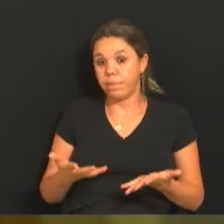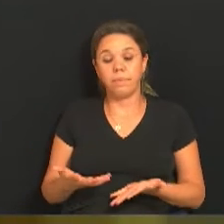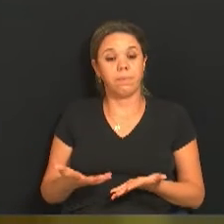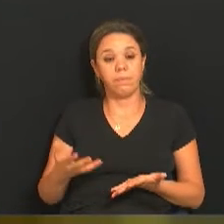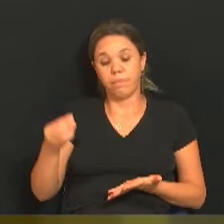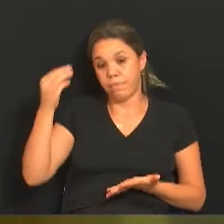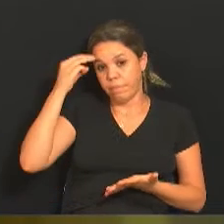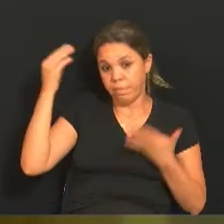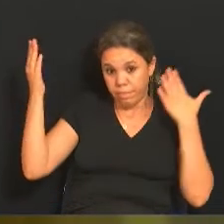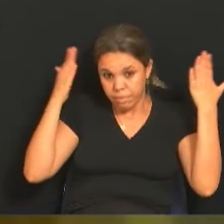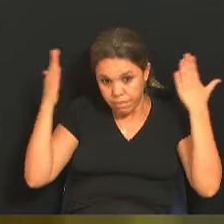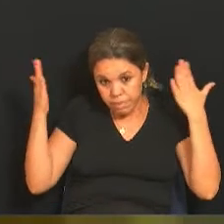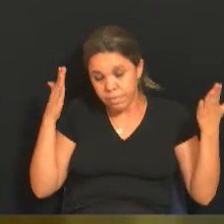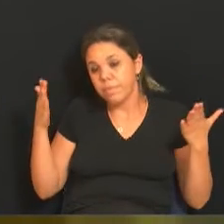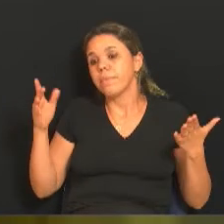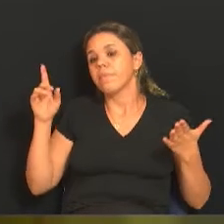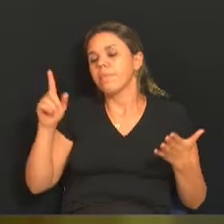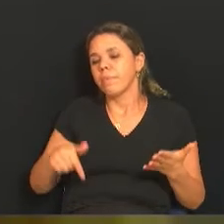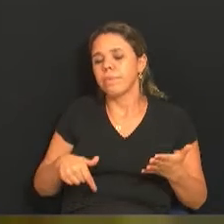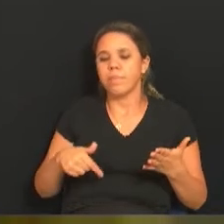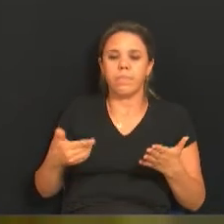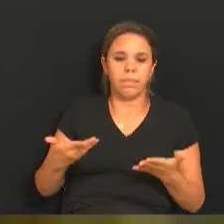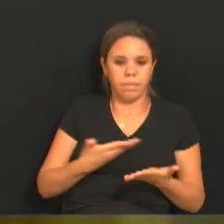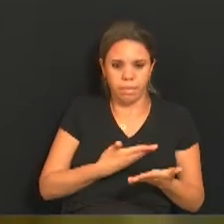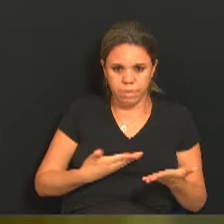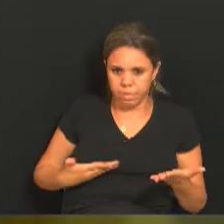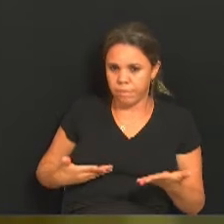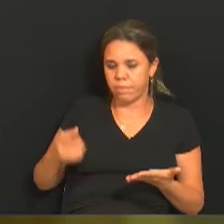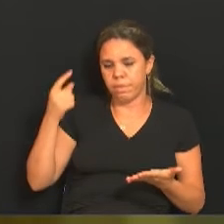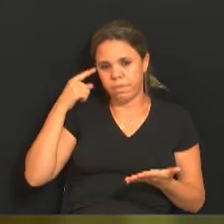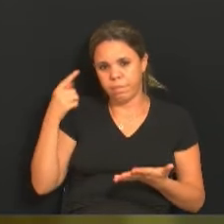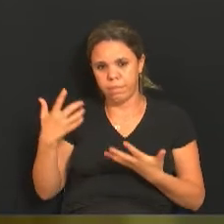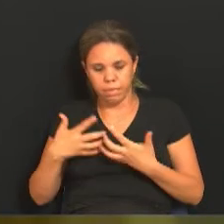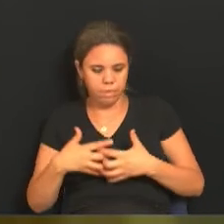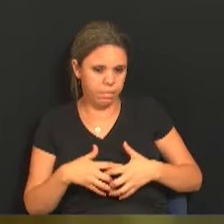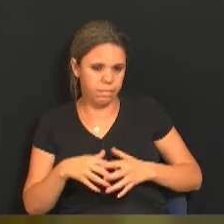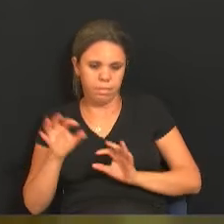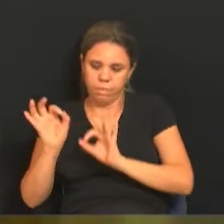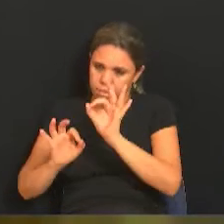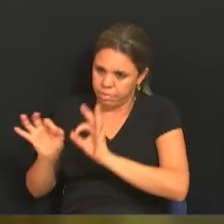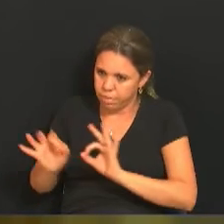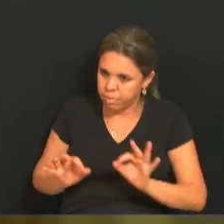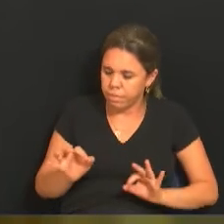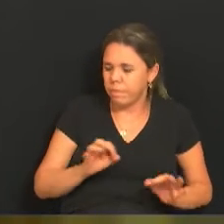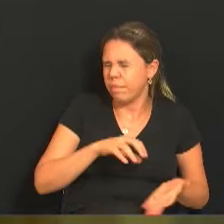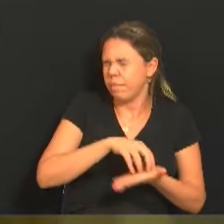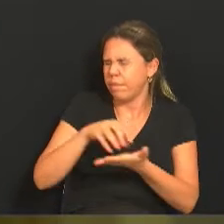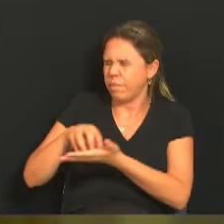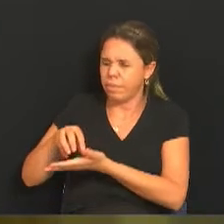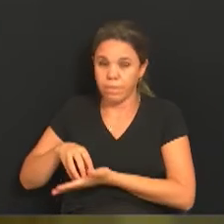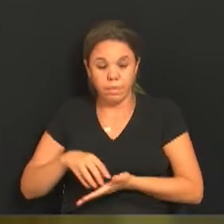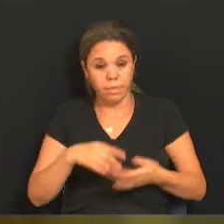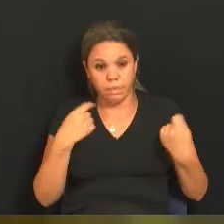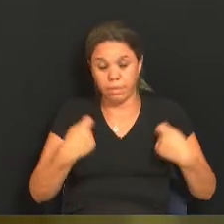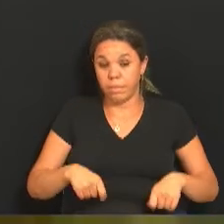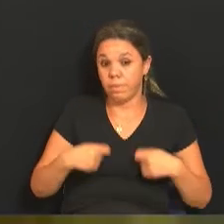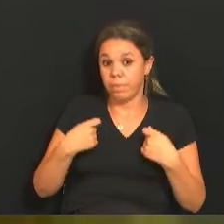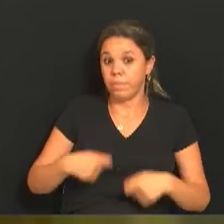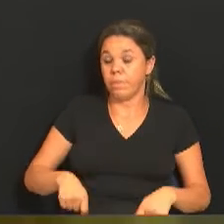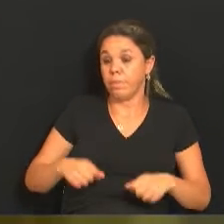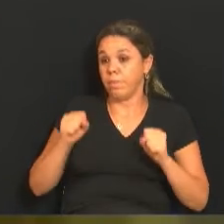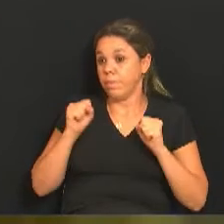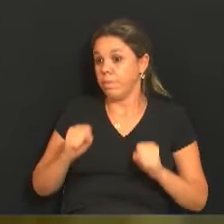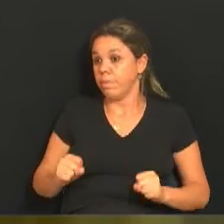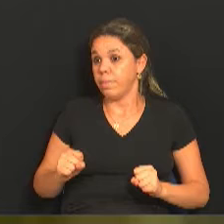mental, né, ela é dos serviços públicos, quando a gente pensa na toda a organização que esses centros, os lugares precisam, para que eles possam,